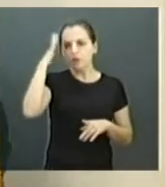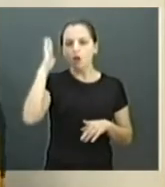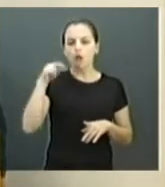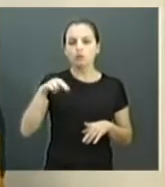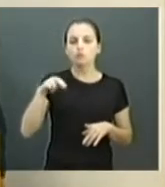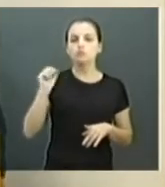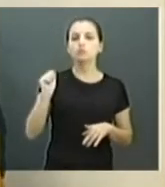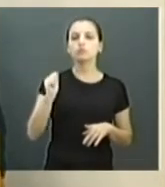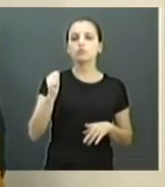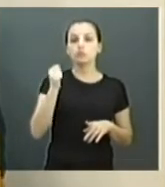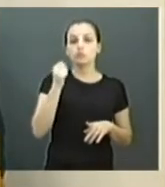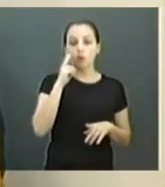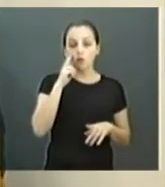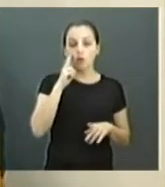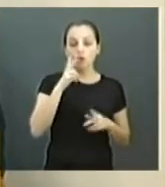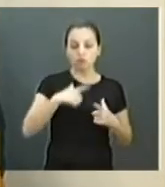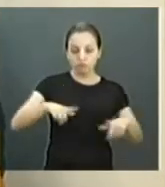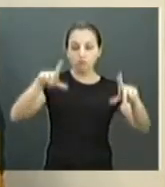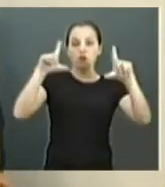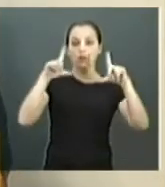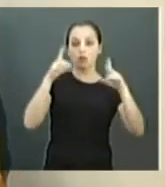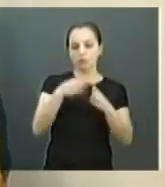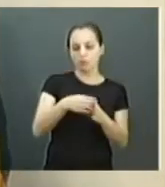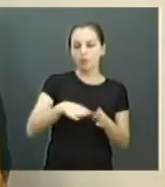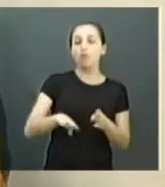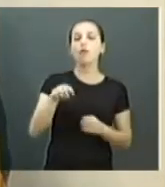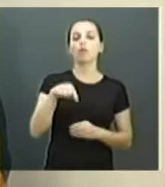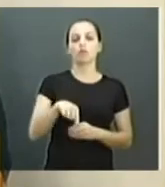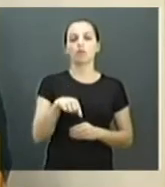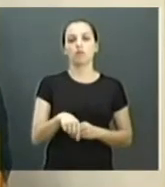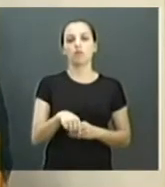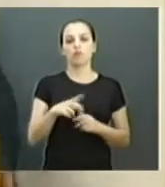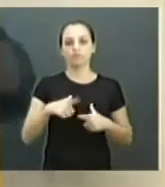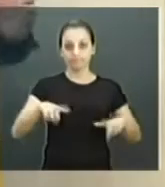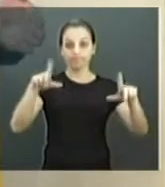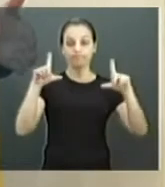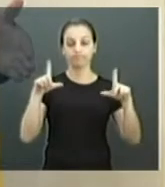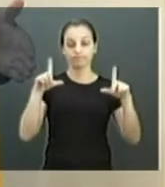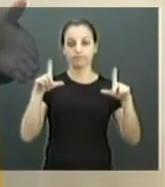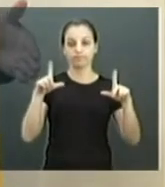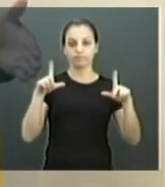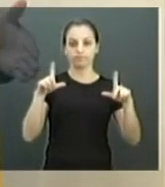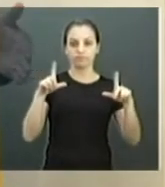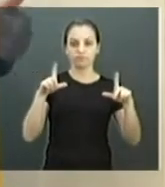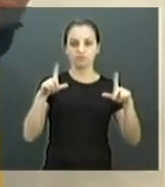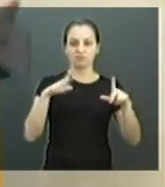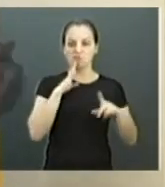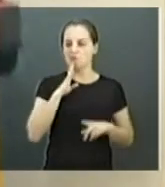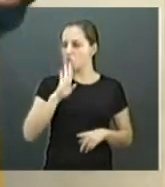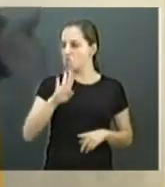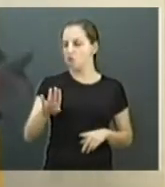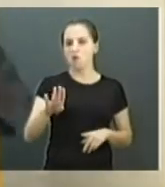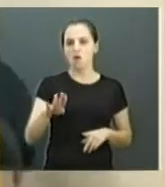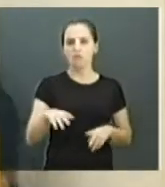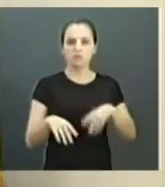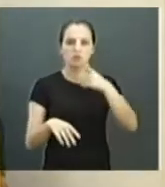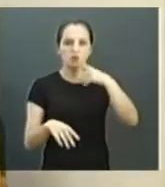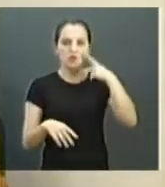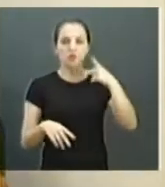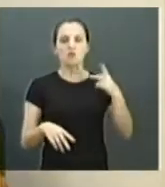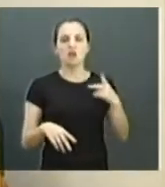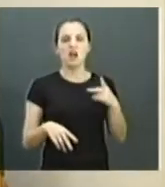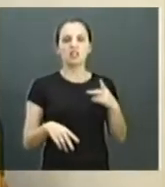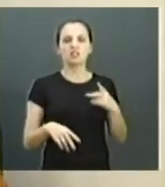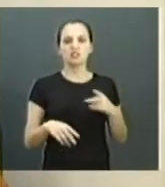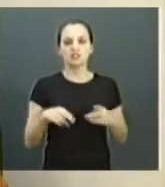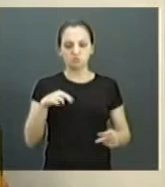uma sessão aqui na Câmara Municipal. E respeitando, viu o vereador Buchechinha sendo agredido, insultado na reunião